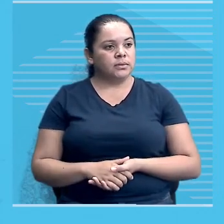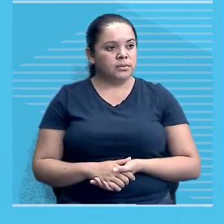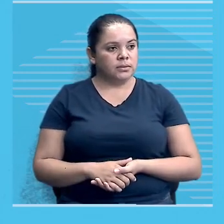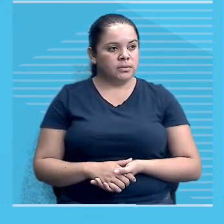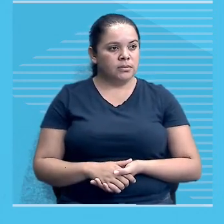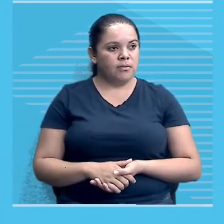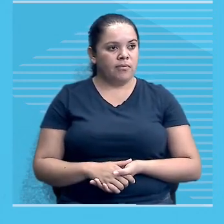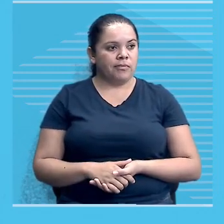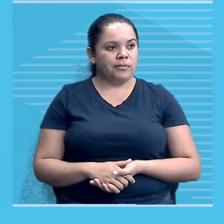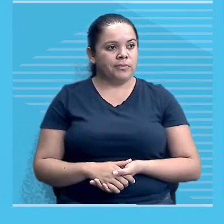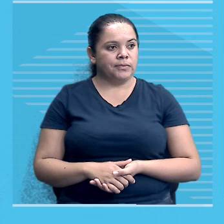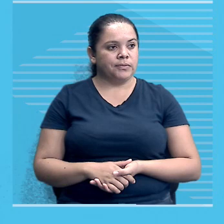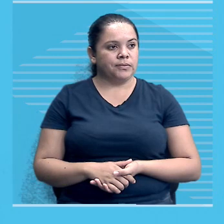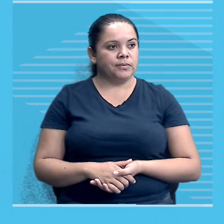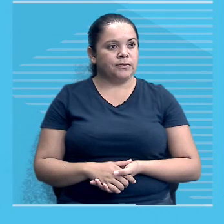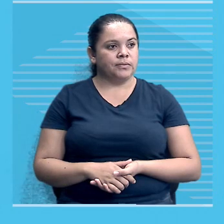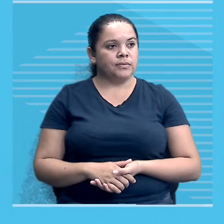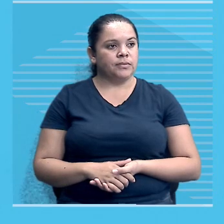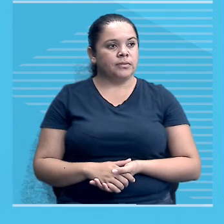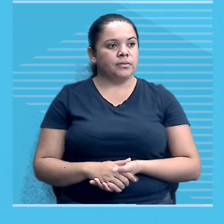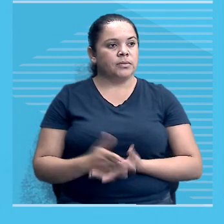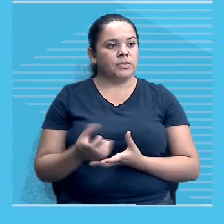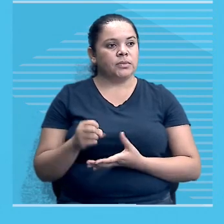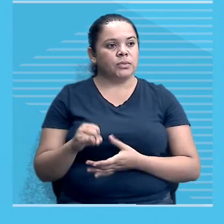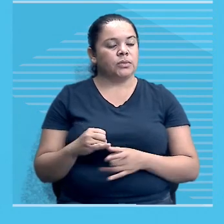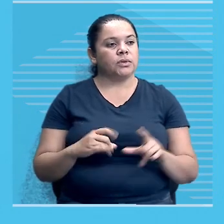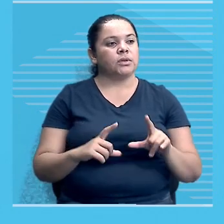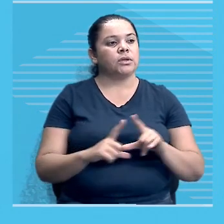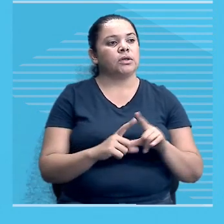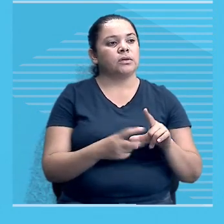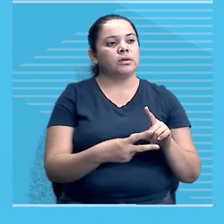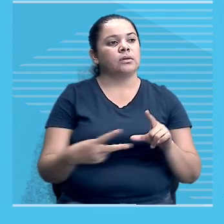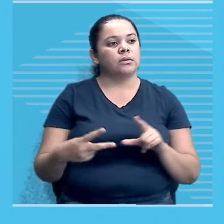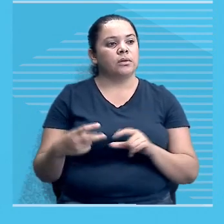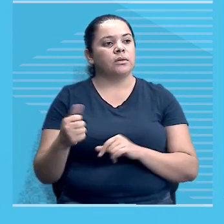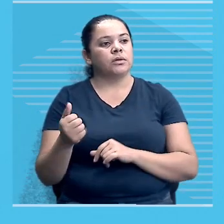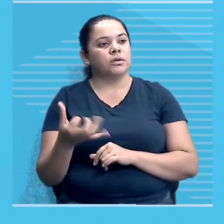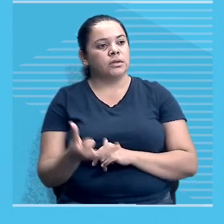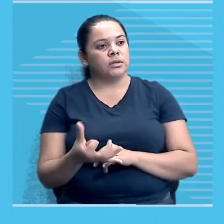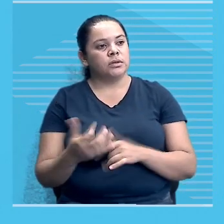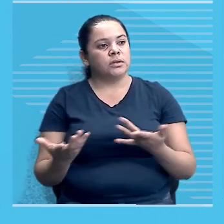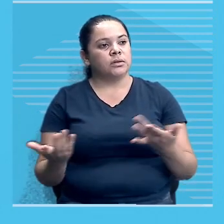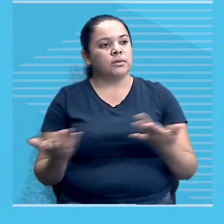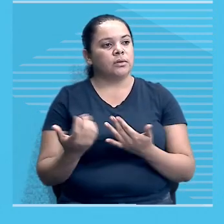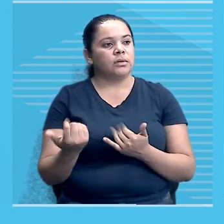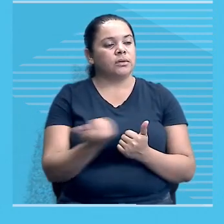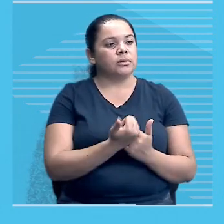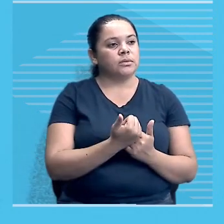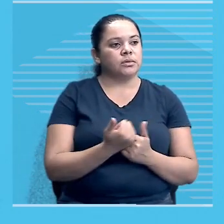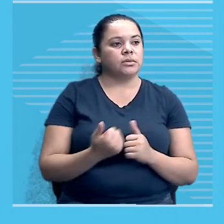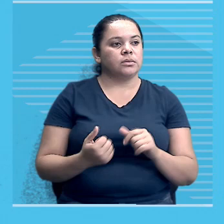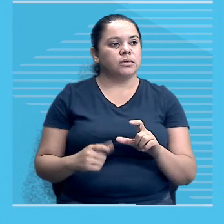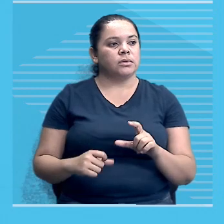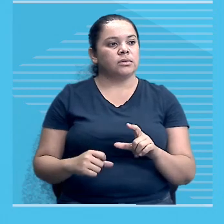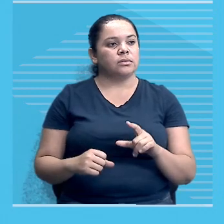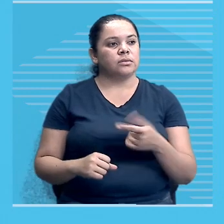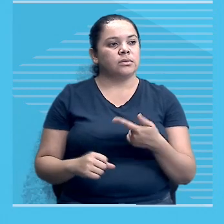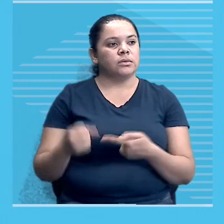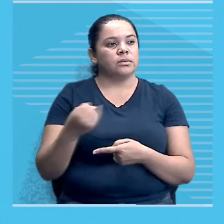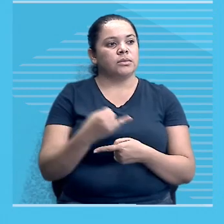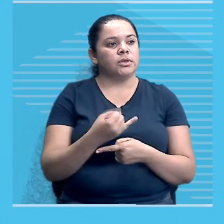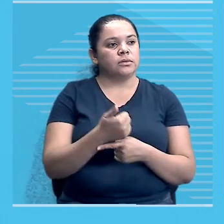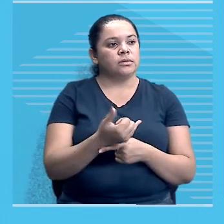- 16 sobre 4x aa Uai menos um olha aí ó